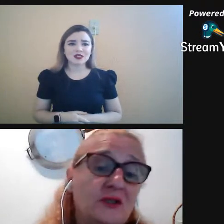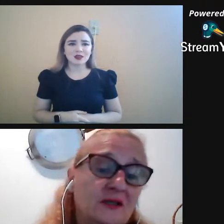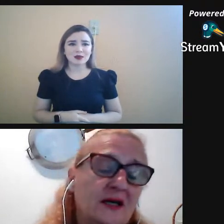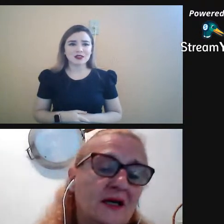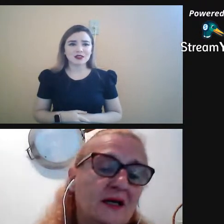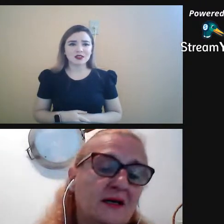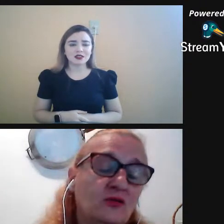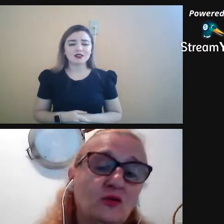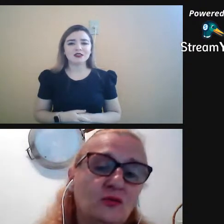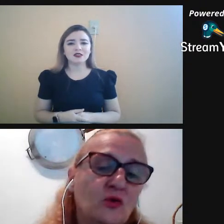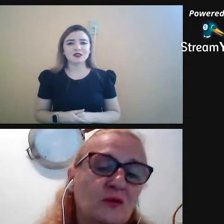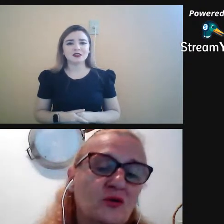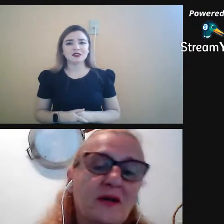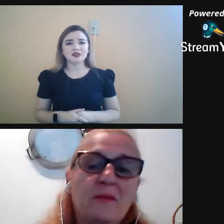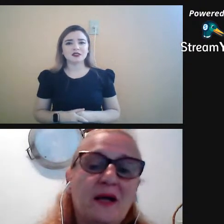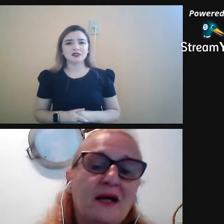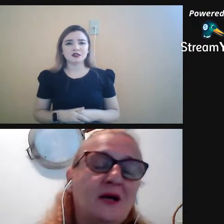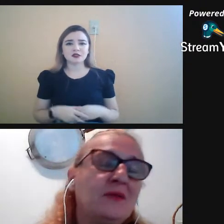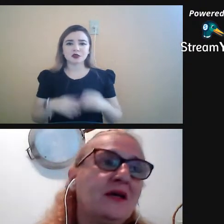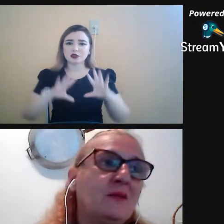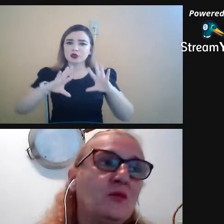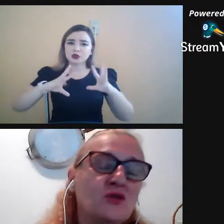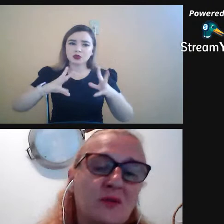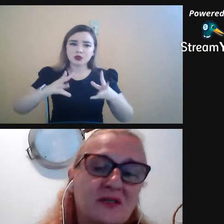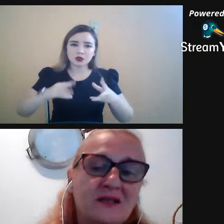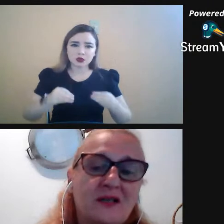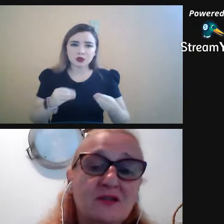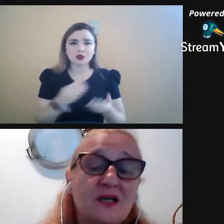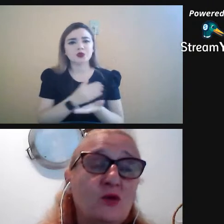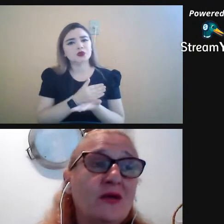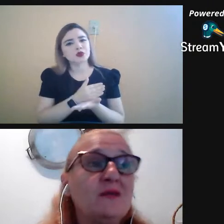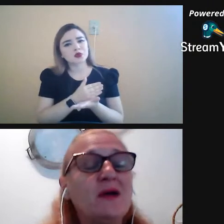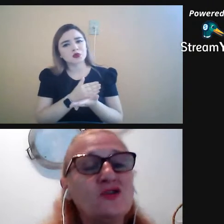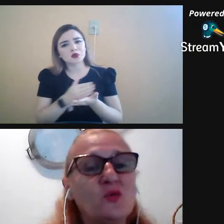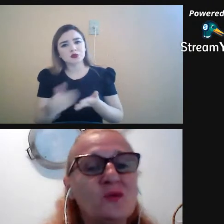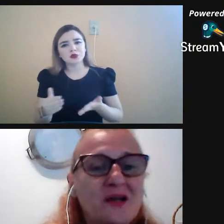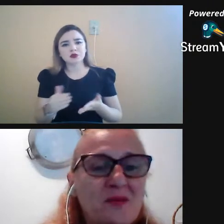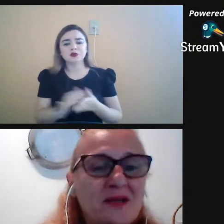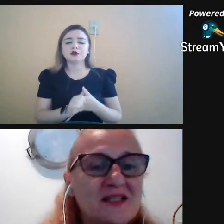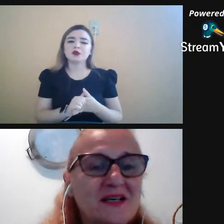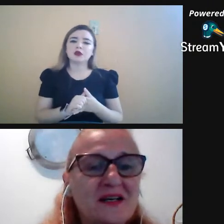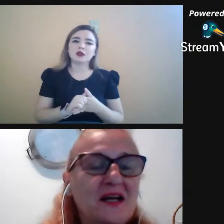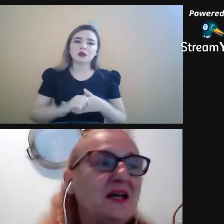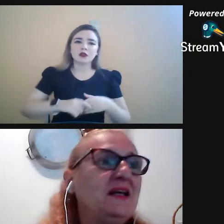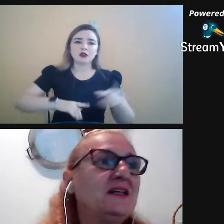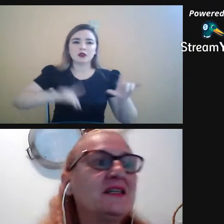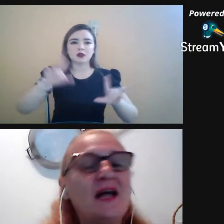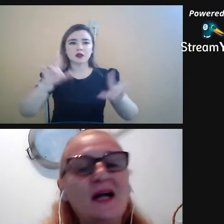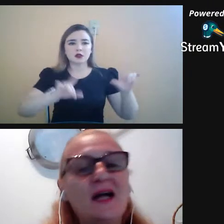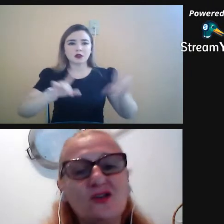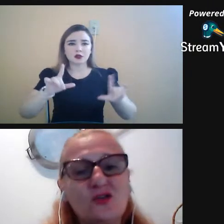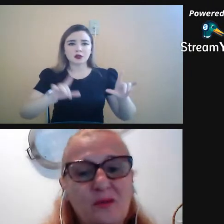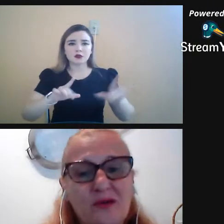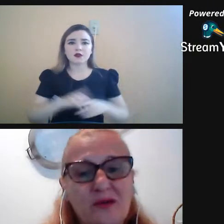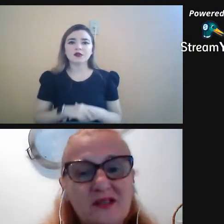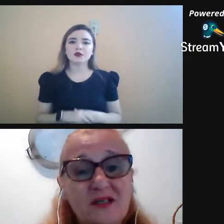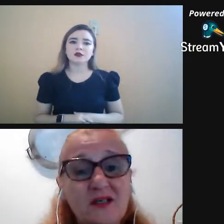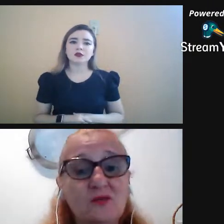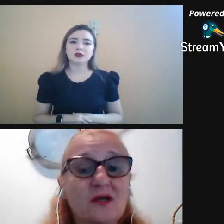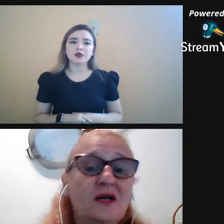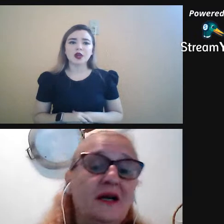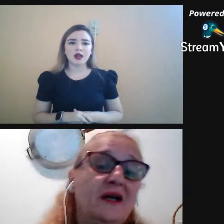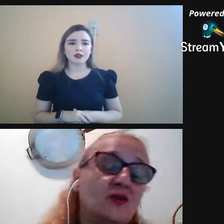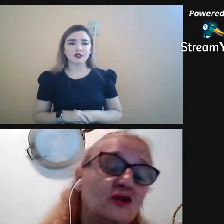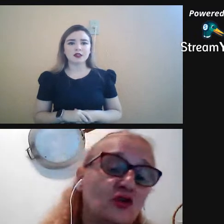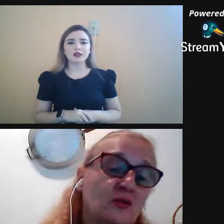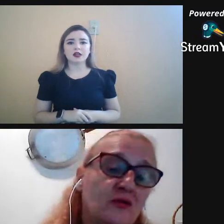a ecologia tá. Todo mundo começou a lembrar, porque começou a aparecer na televisão, que animais começaram a aparecer em cidades que não